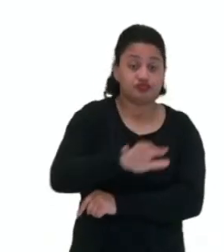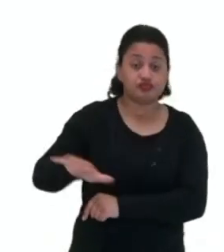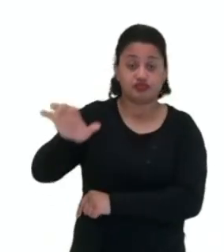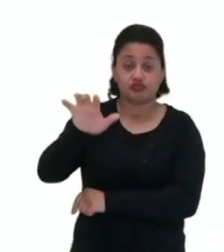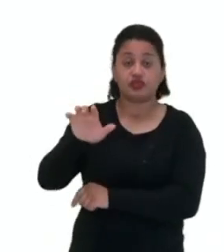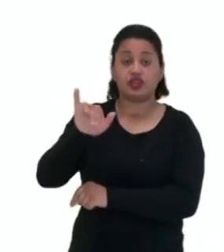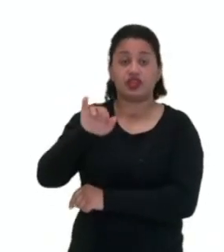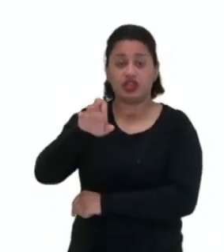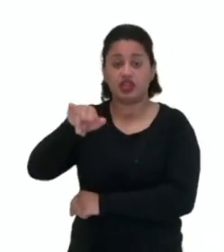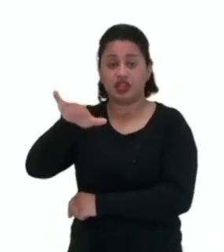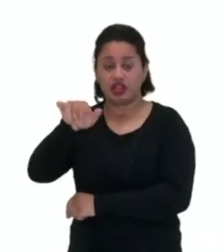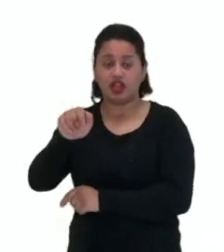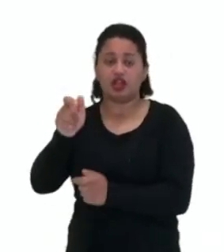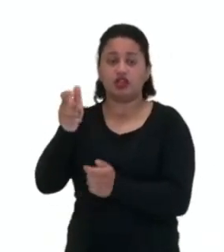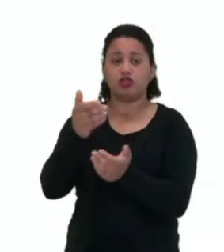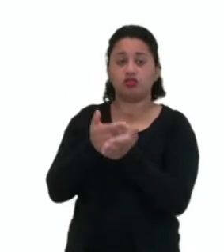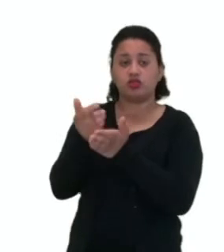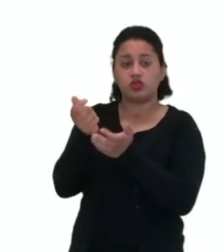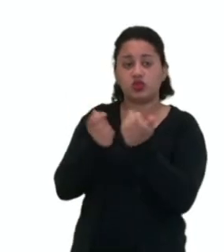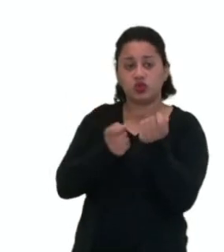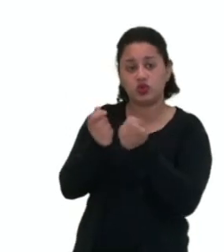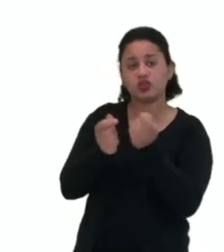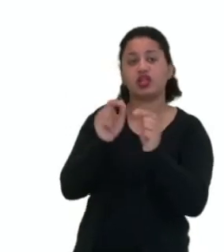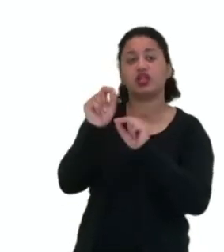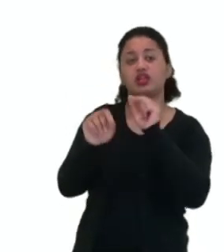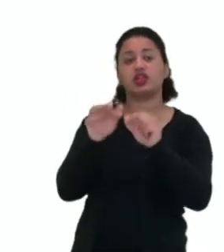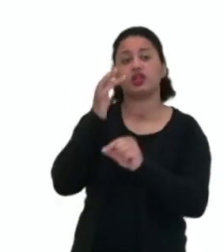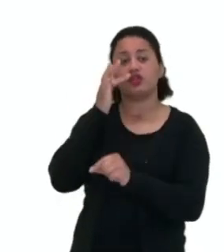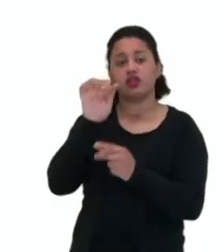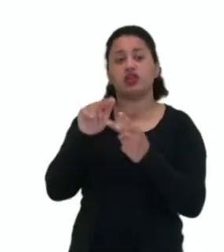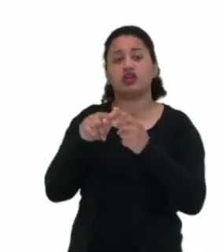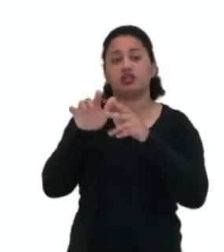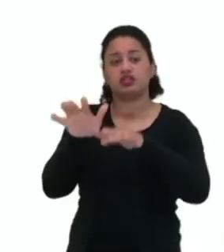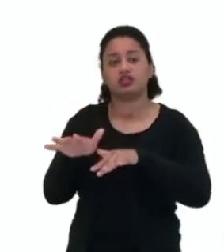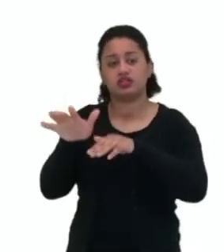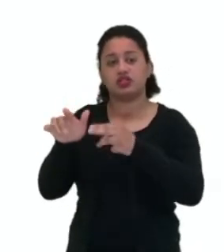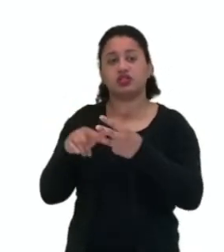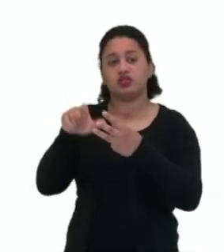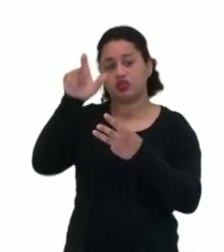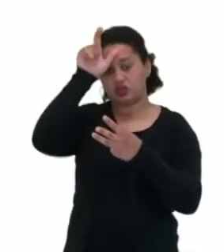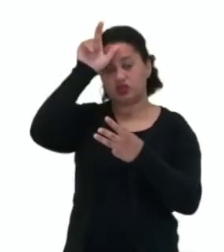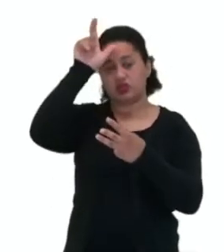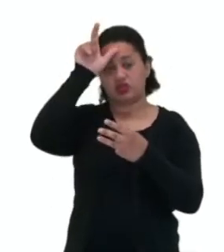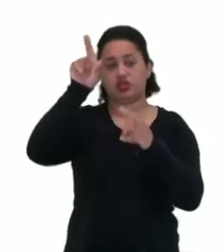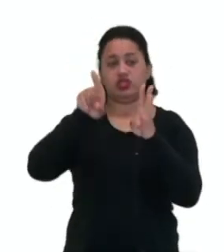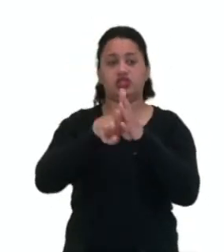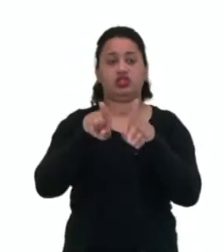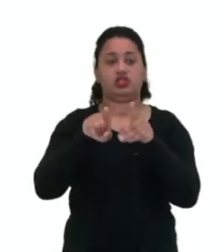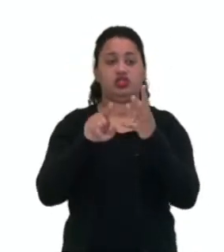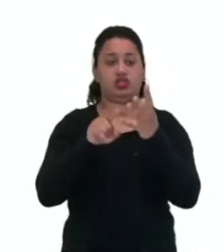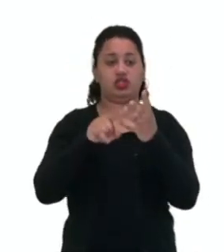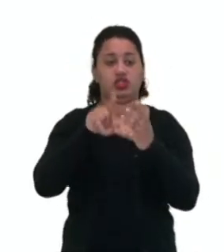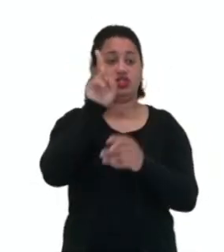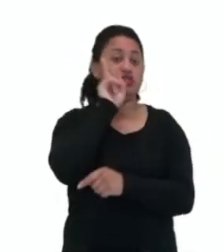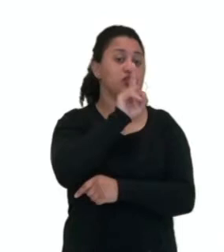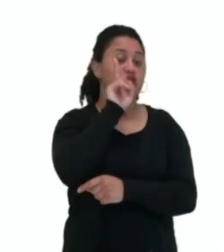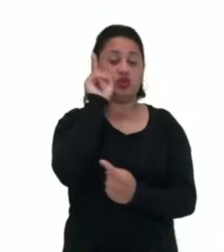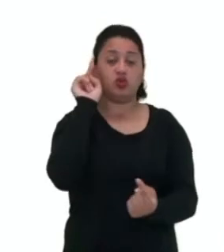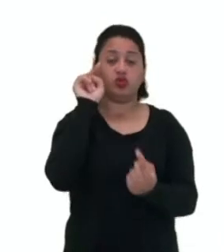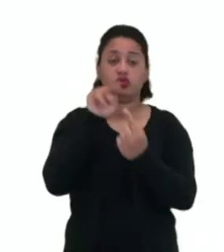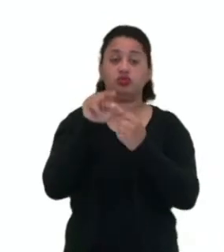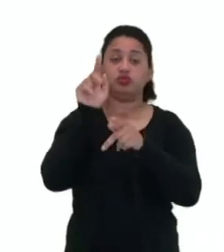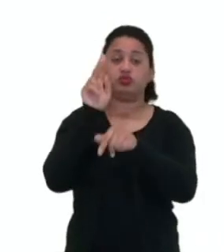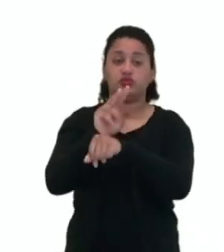Iraque passou a ser controlado por França, Reino Unido, Turquia e Estados Unidos, como finalidade de proteger